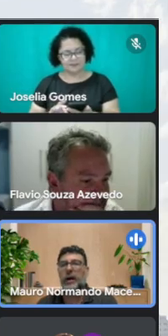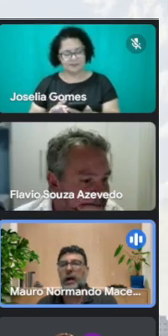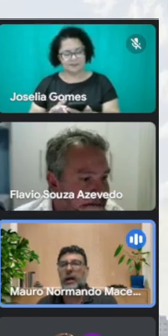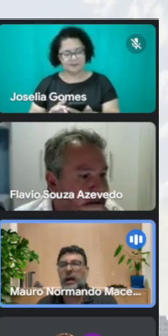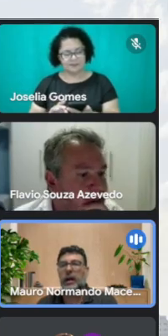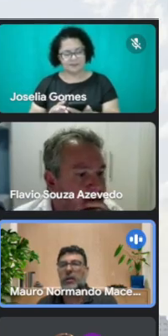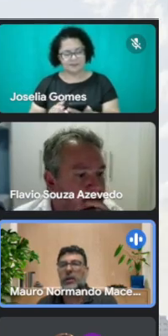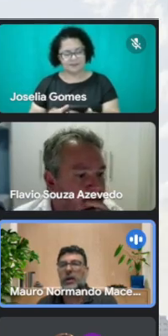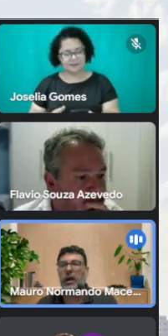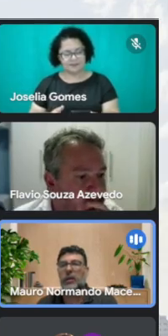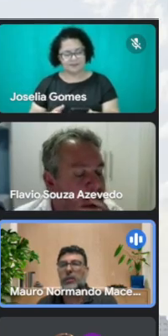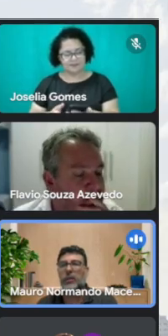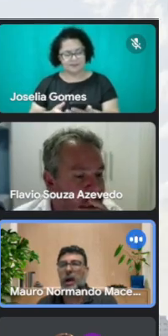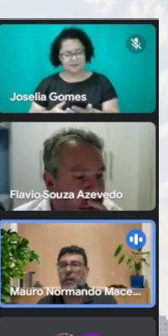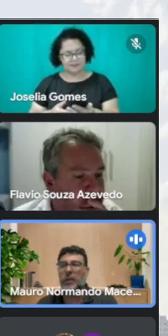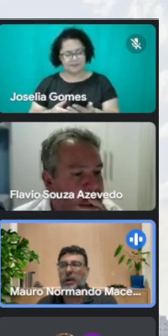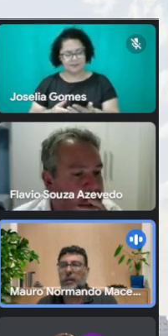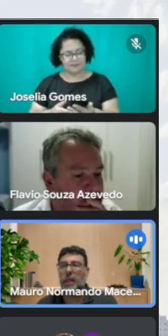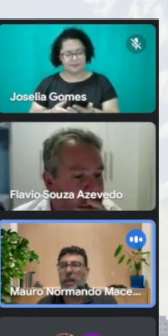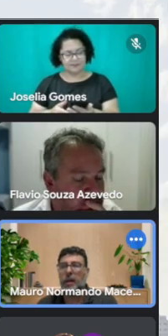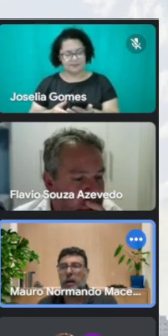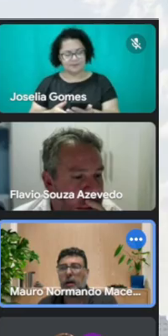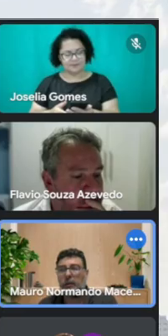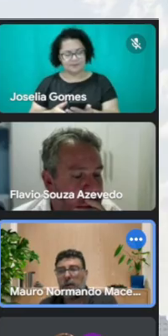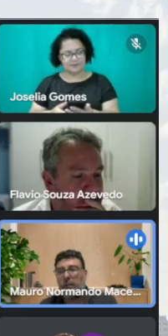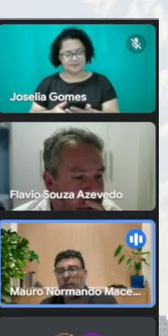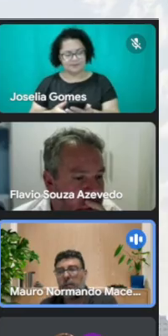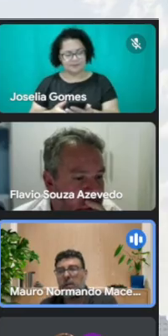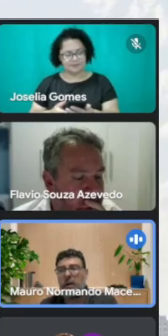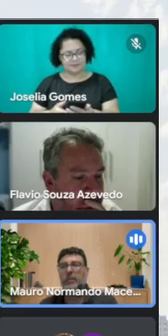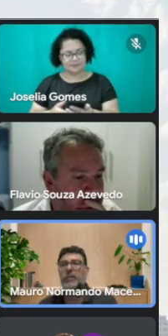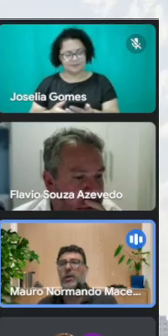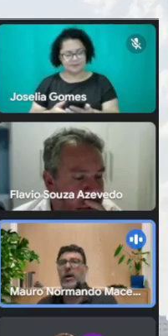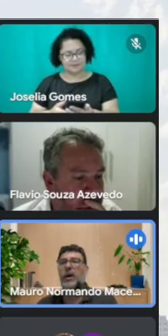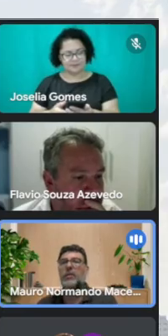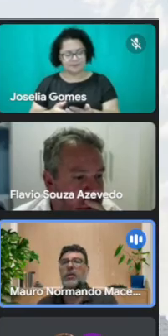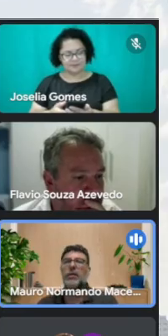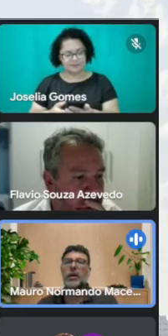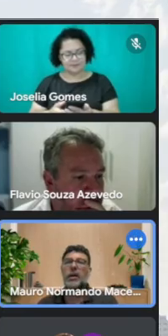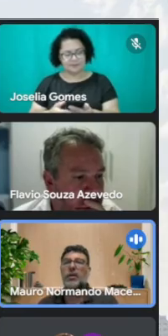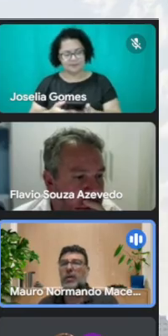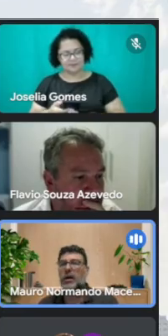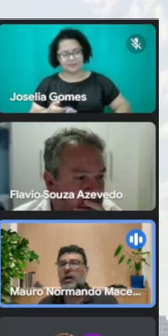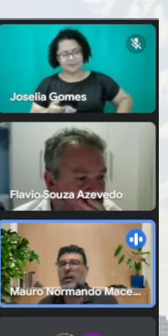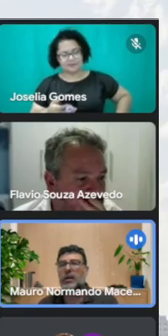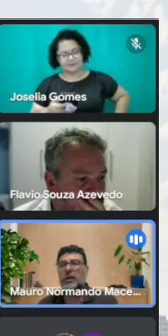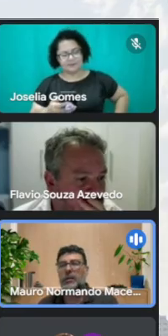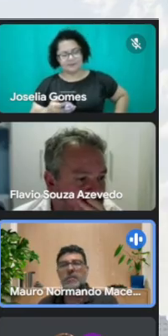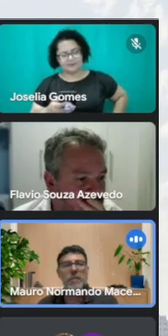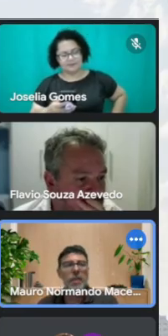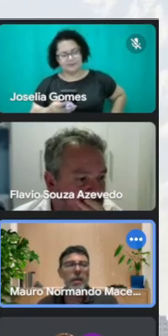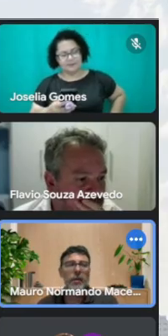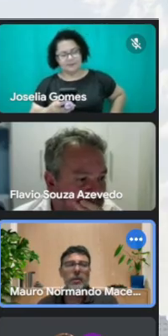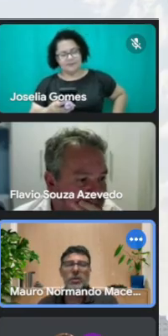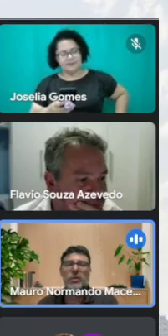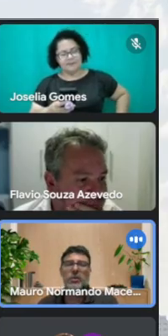que é ali naquela comunidade do Porto do Capim. E foi um projeto bem polêmico, que criou uma